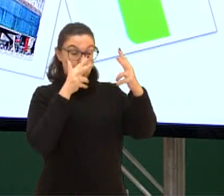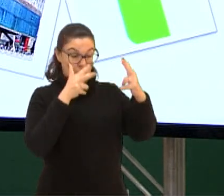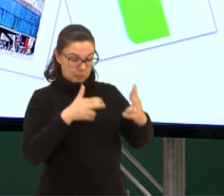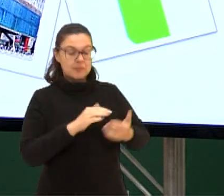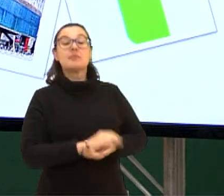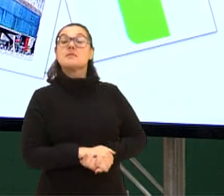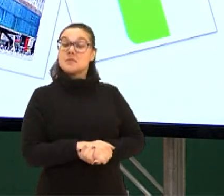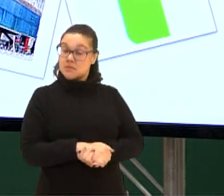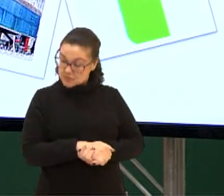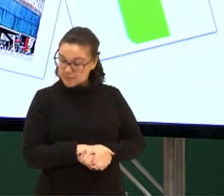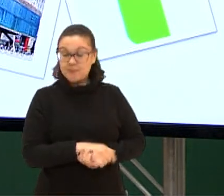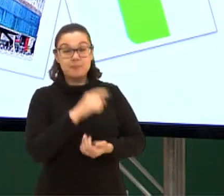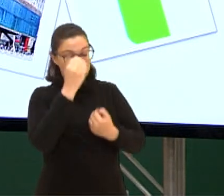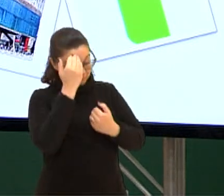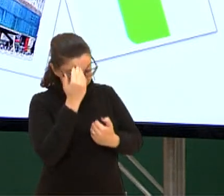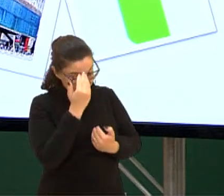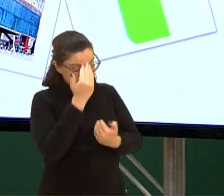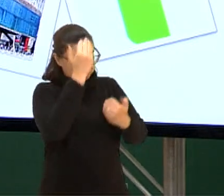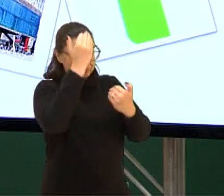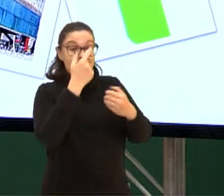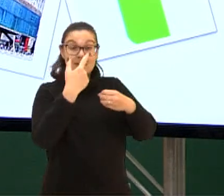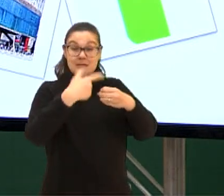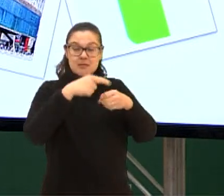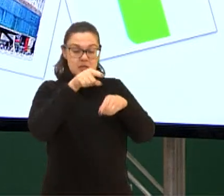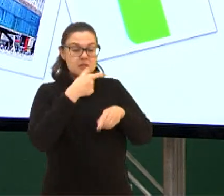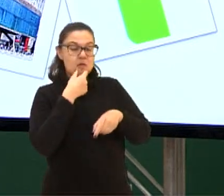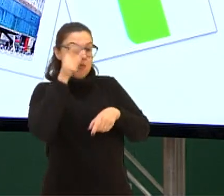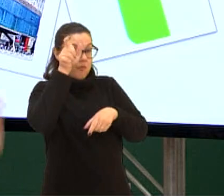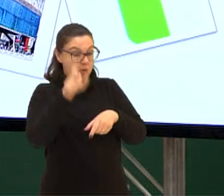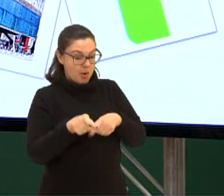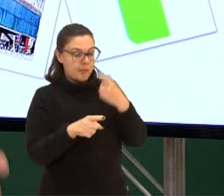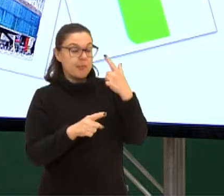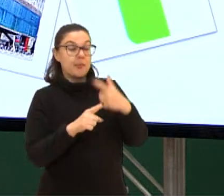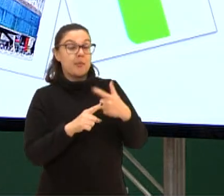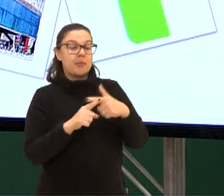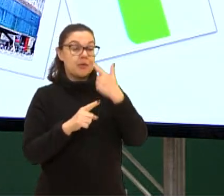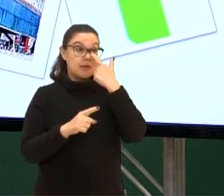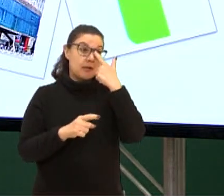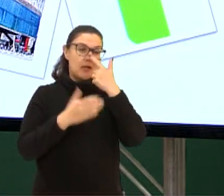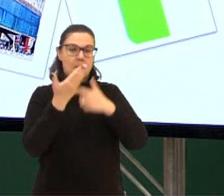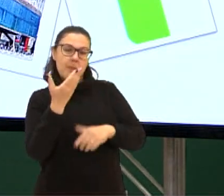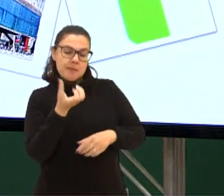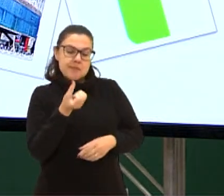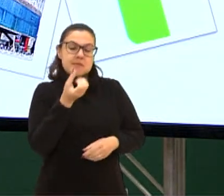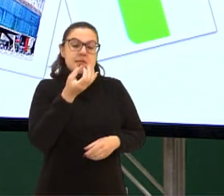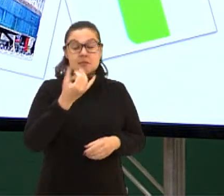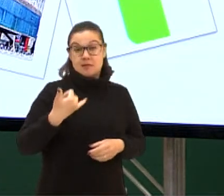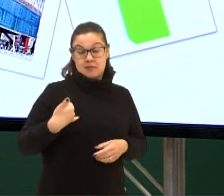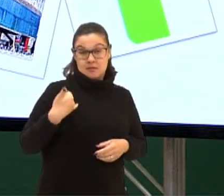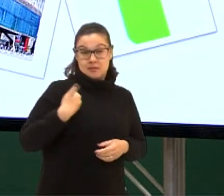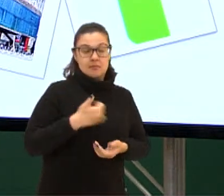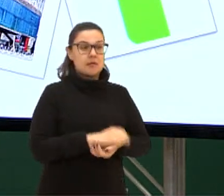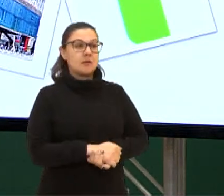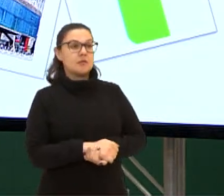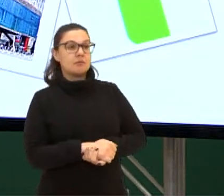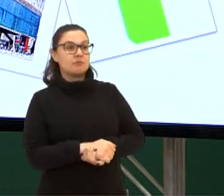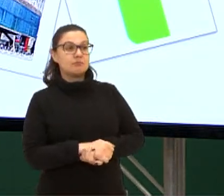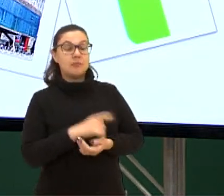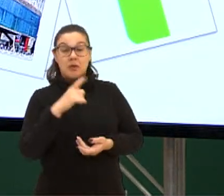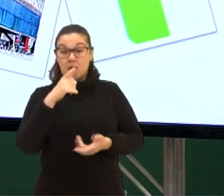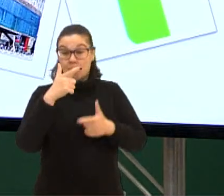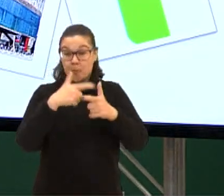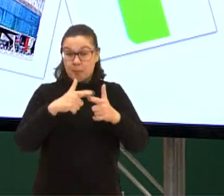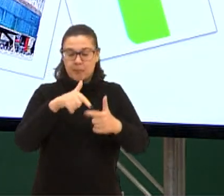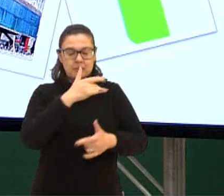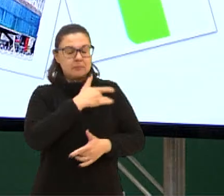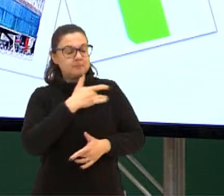Não. A cidadezinha homenageou esse senhor, porque quando ele teve mais ou menos 60 anos, Rutineia, ele sofreu um problema